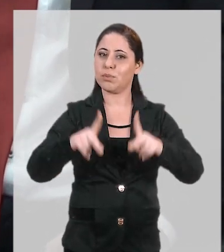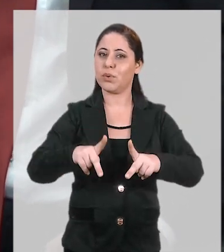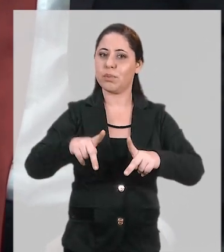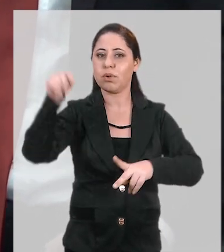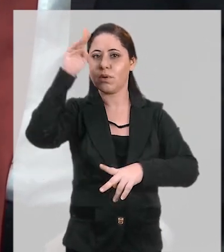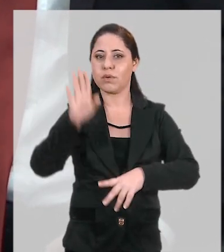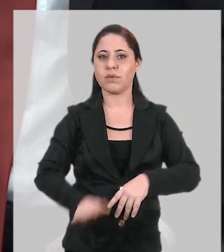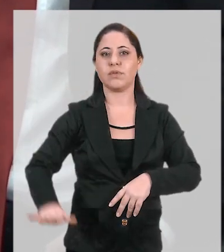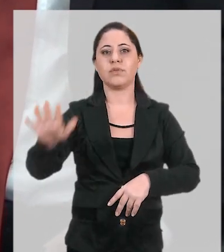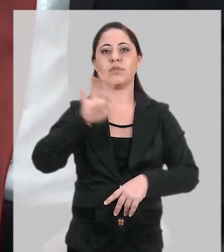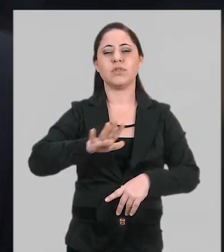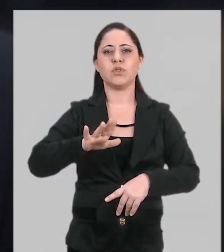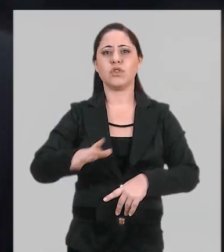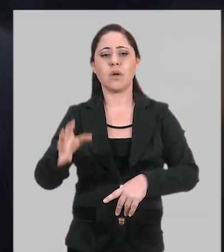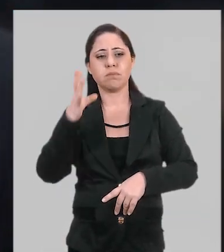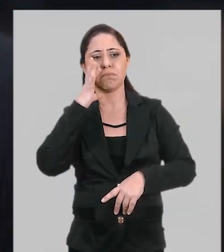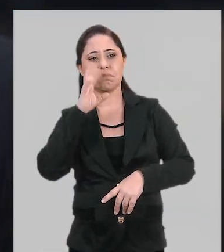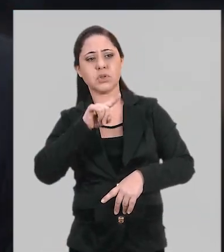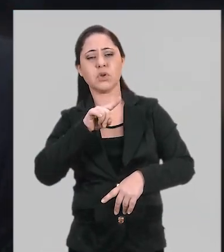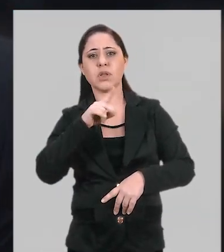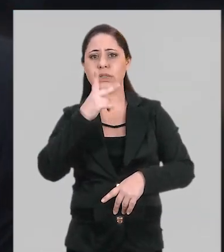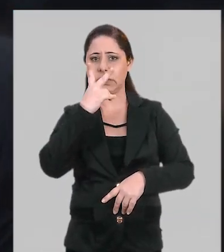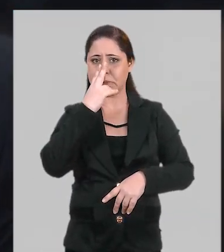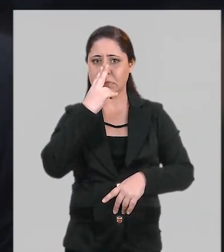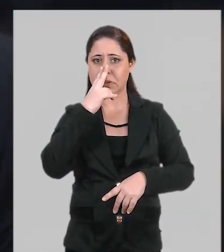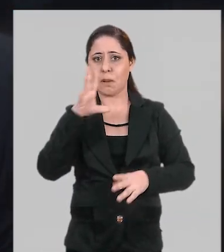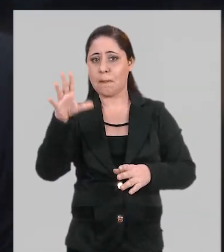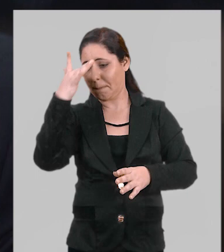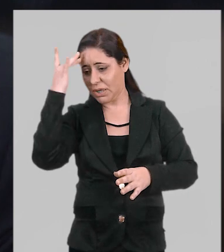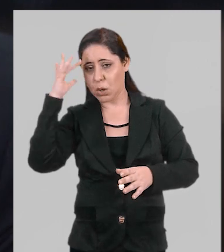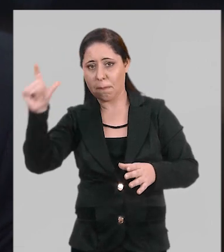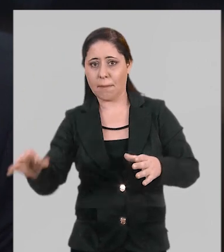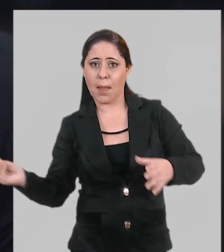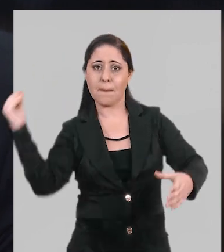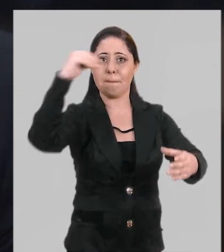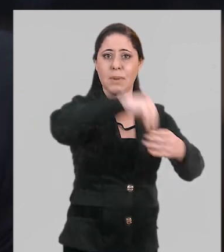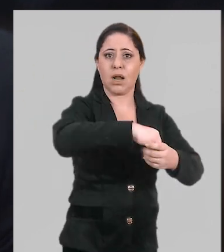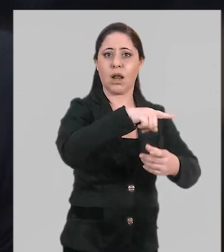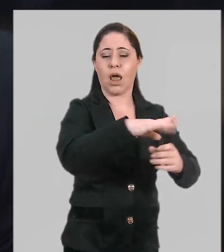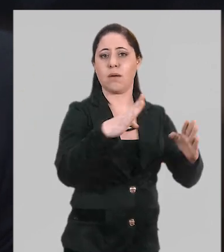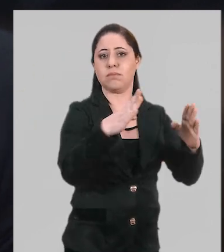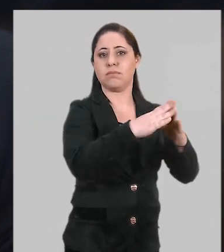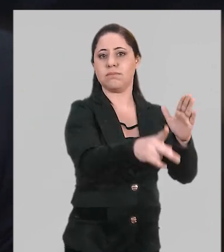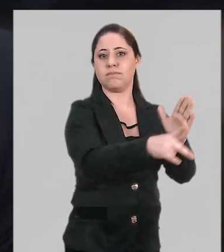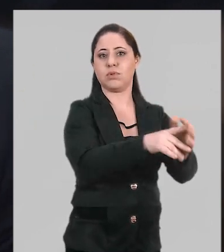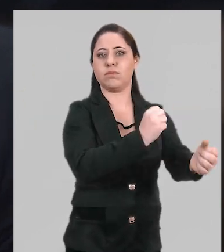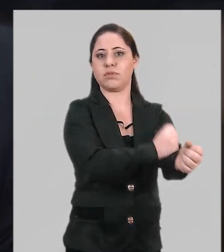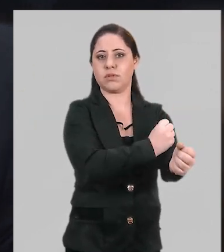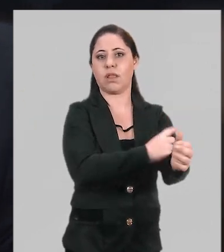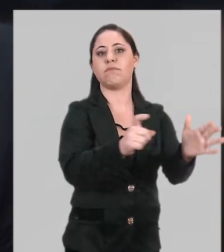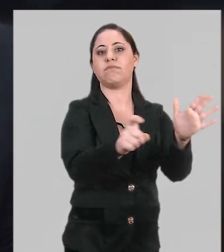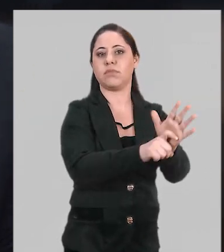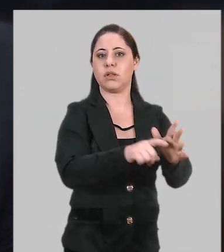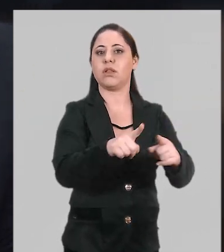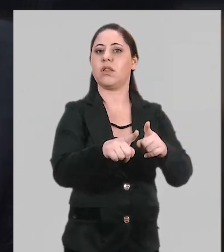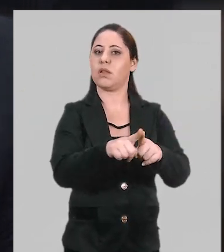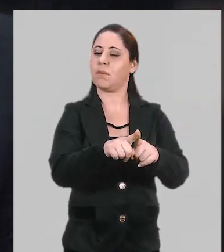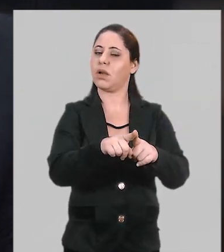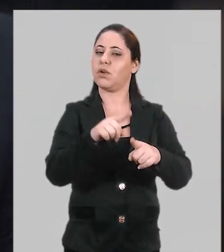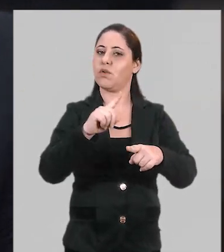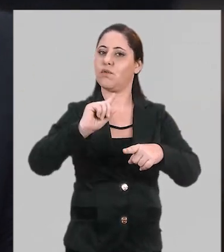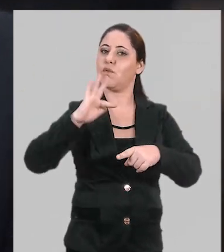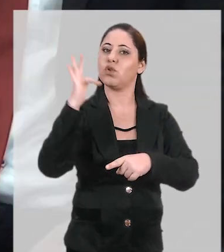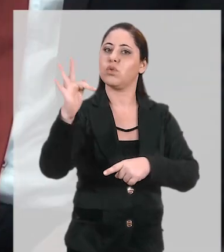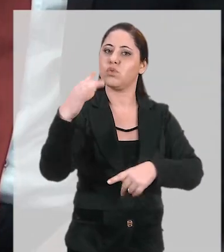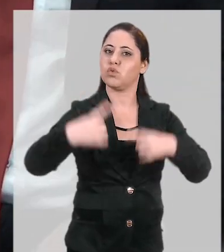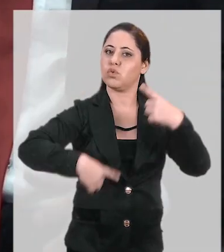público nacional. Fique de olho que as internações compulsórias, sem dúvida, serão um tema de grandes discussões